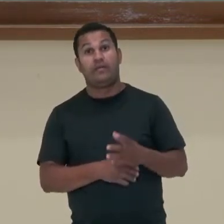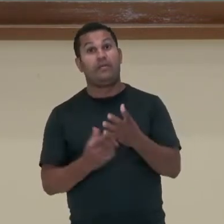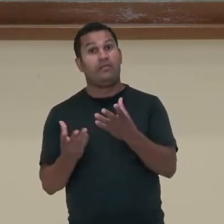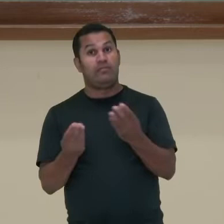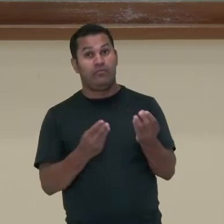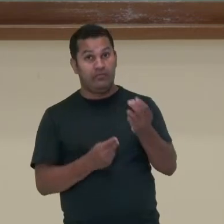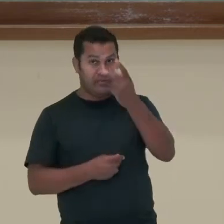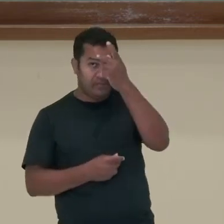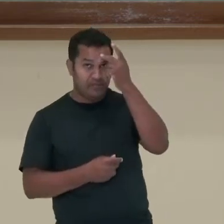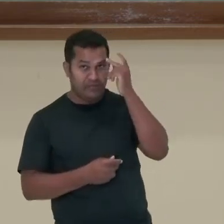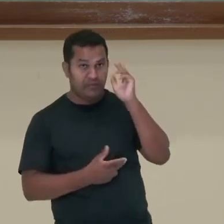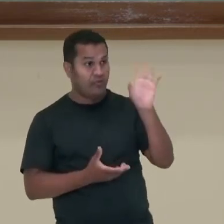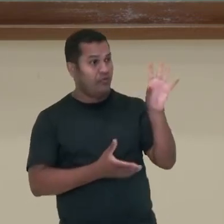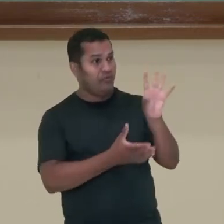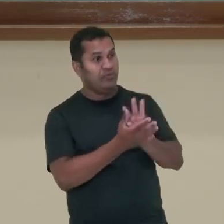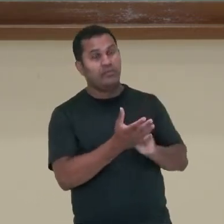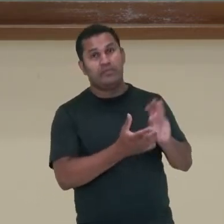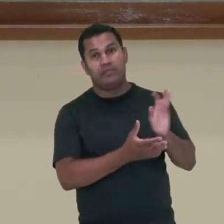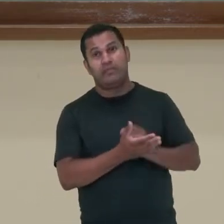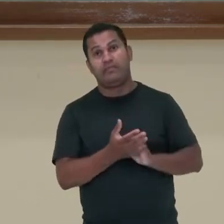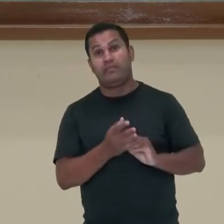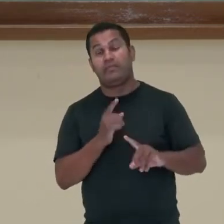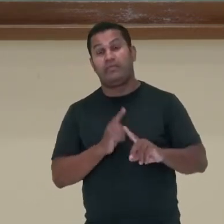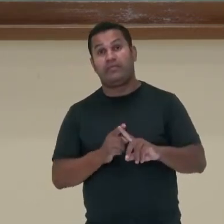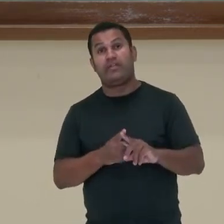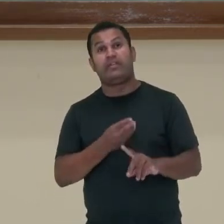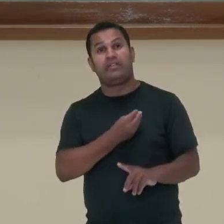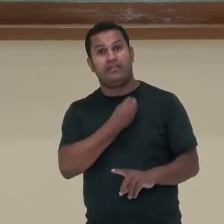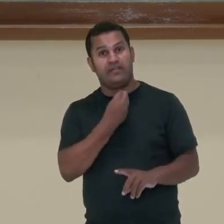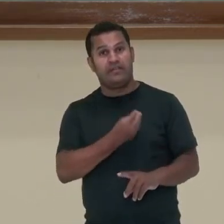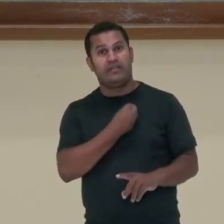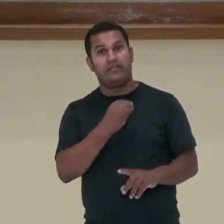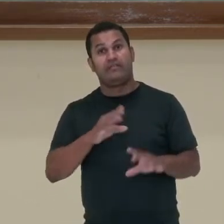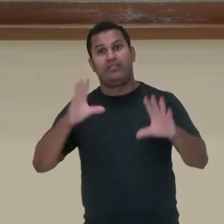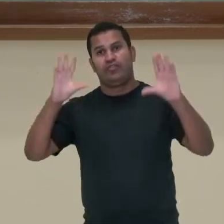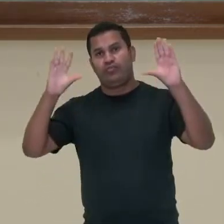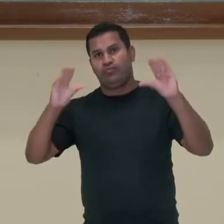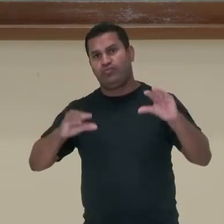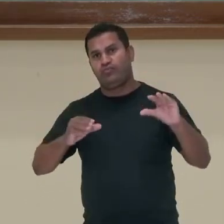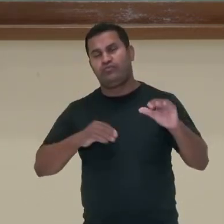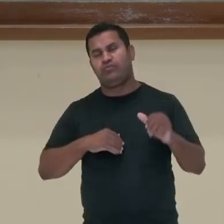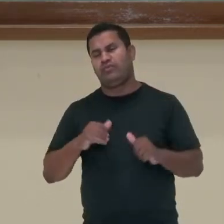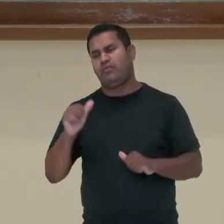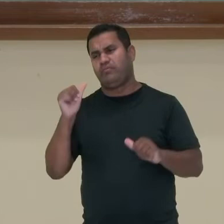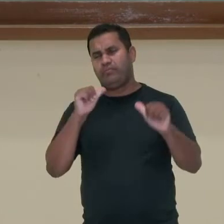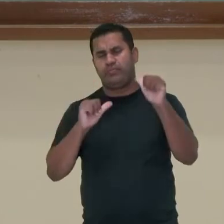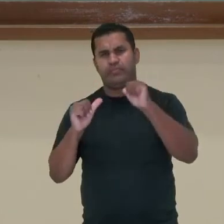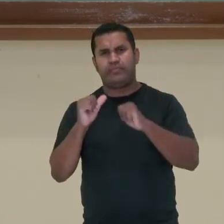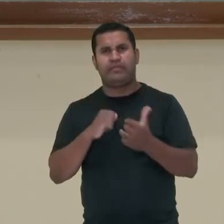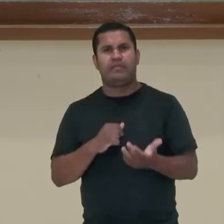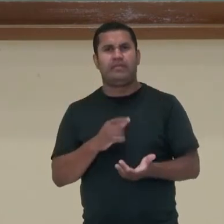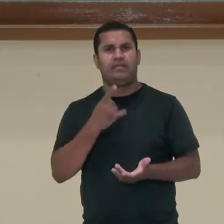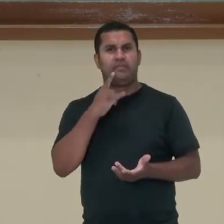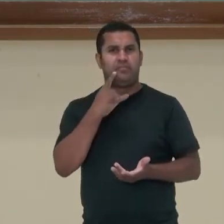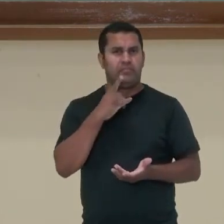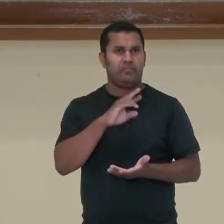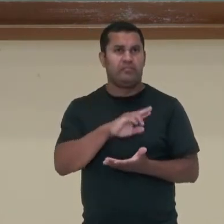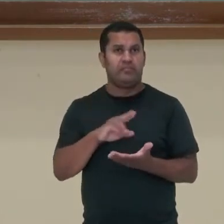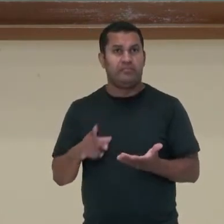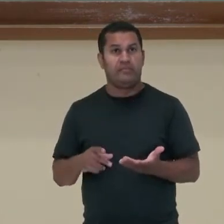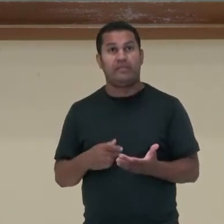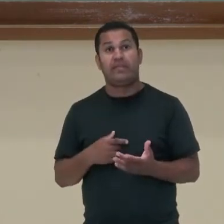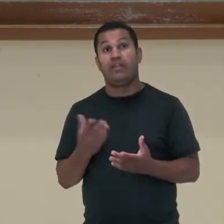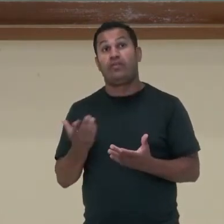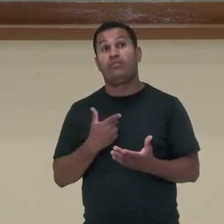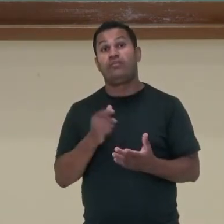acompanhamento, ele tinha essa vida noturna bem breve, e ele queria trazer para o conhecimento de todos o que existia na noite, então ele começou a registrar isso através de sua pintura.